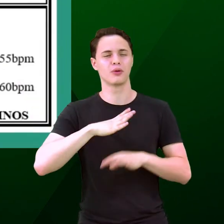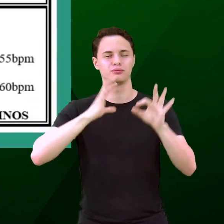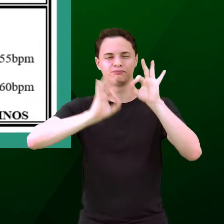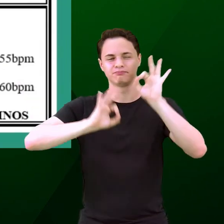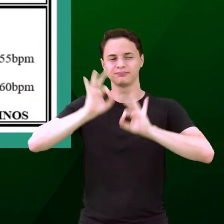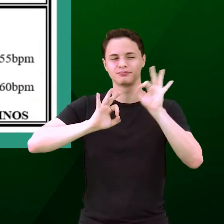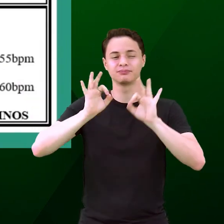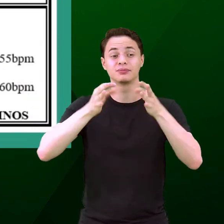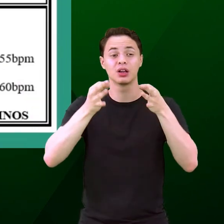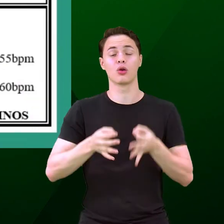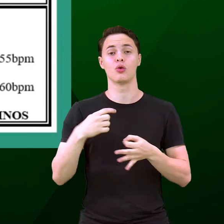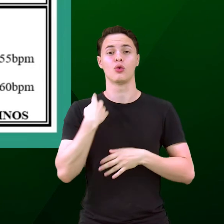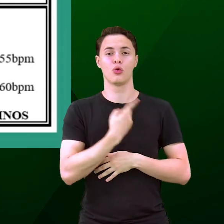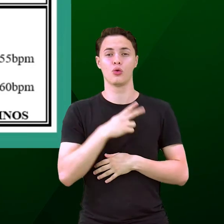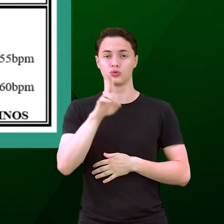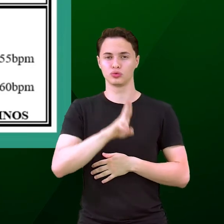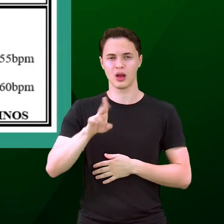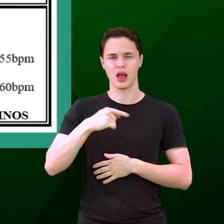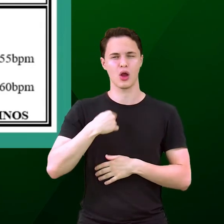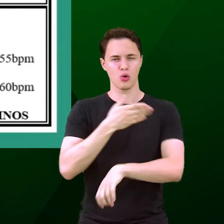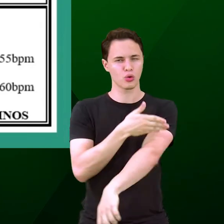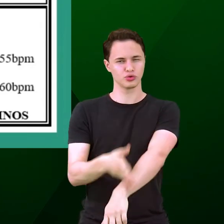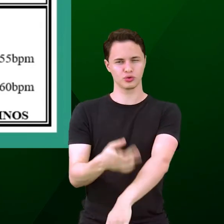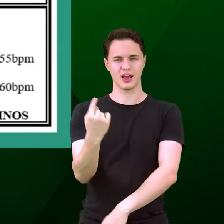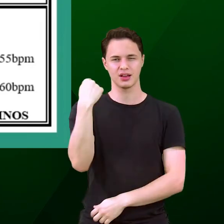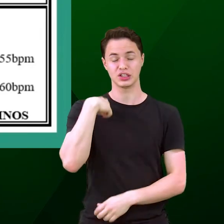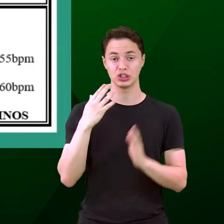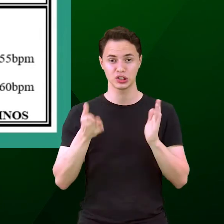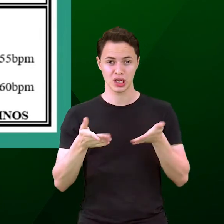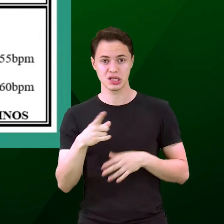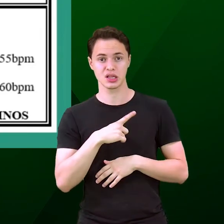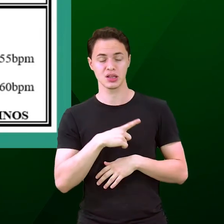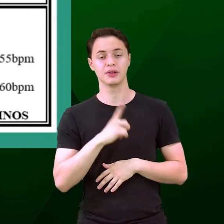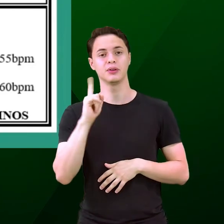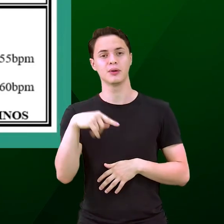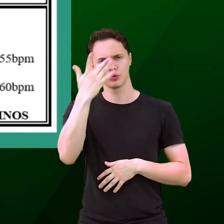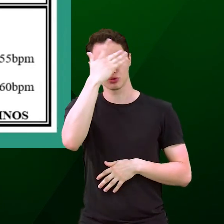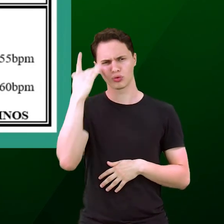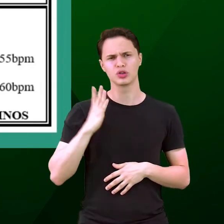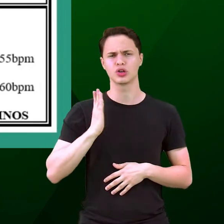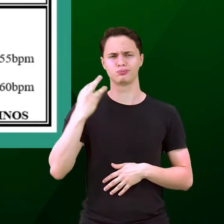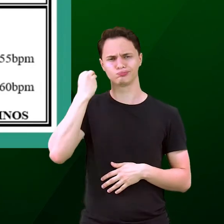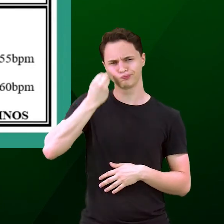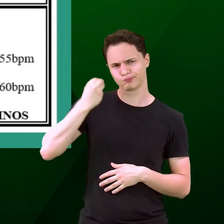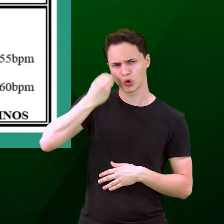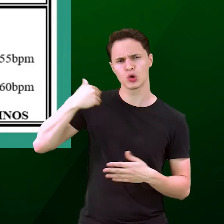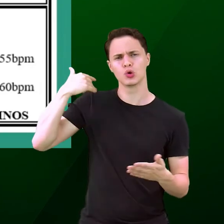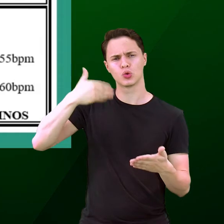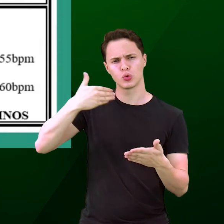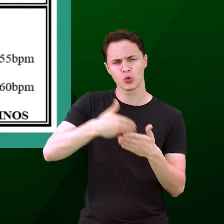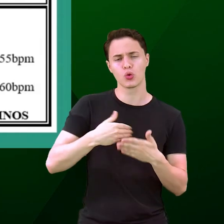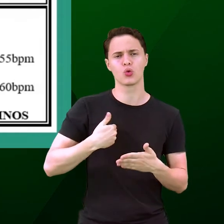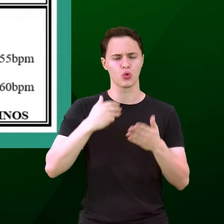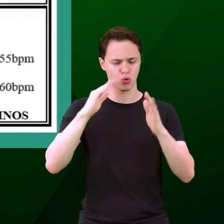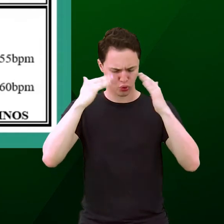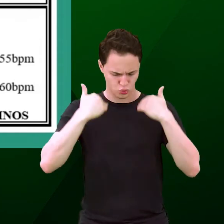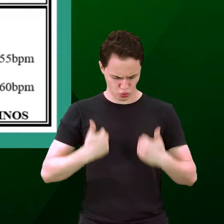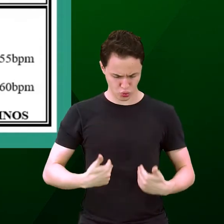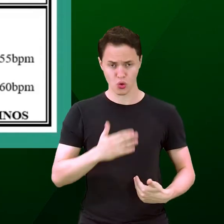corpo naquele dia. Corri 10 km, alonga só a perna direita, bem alongada,